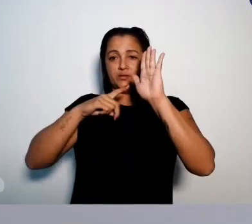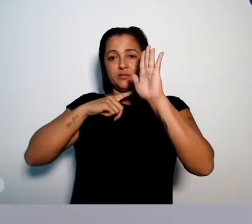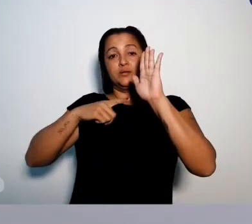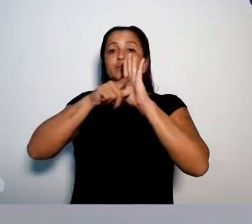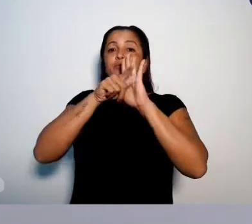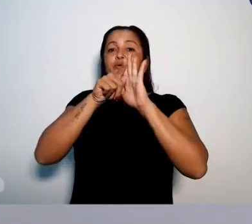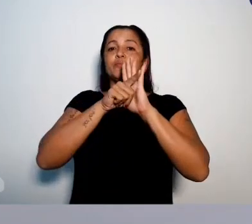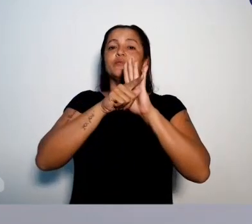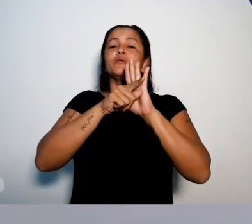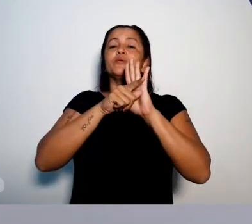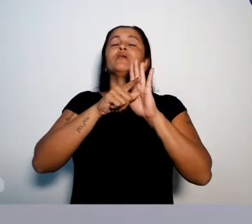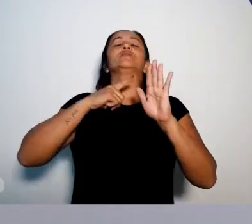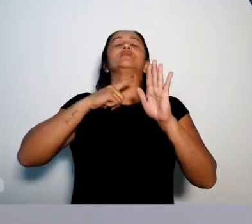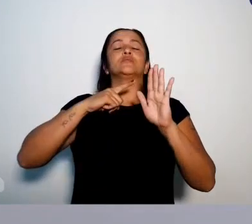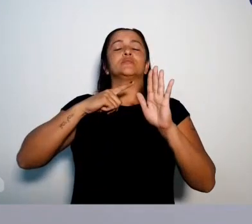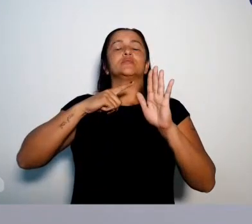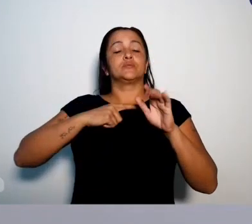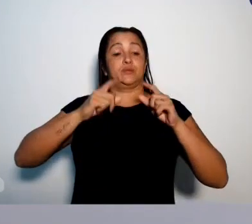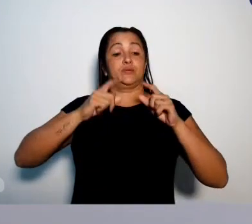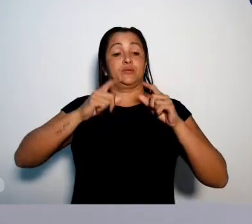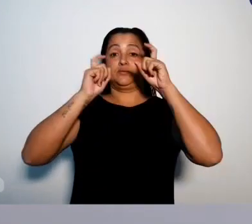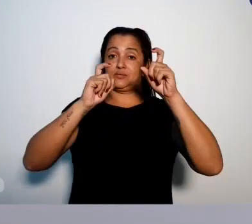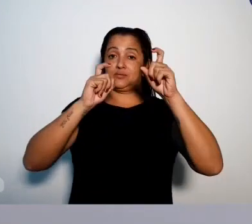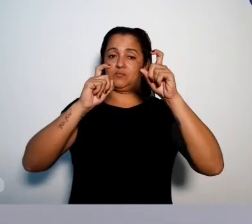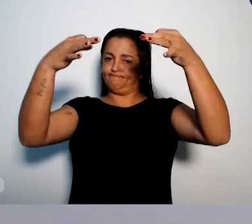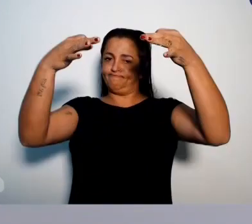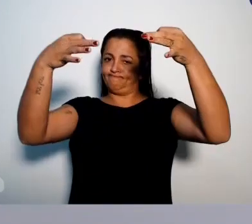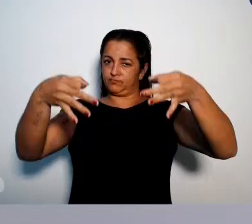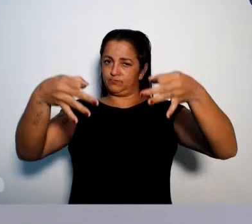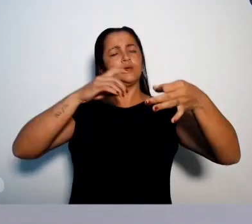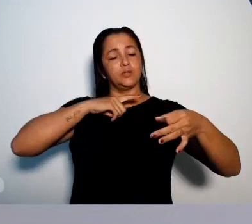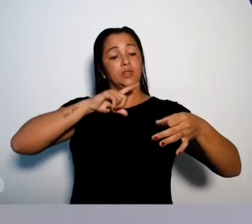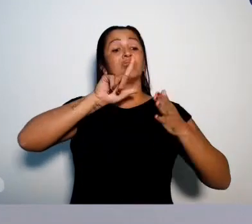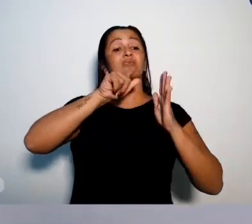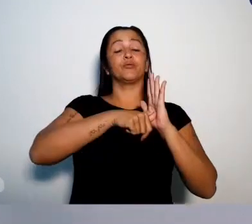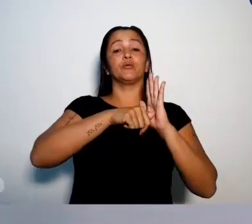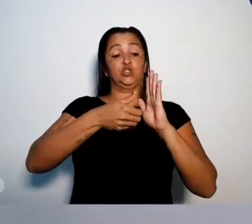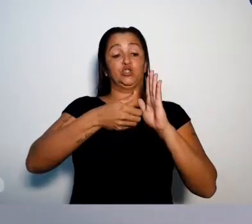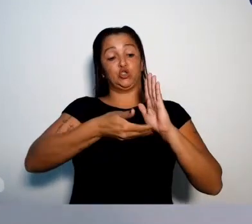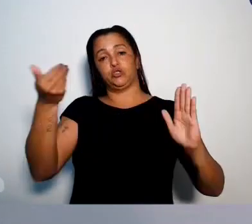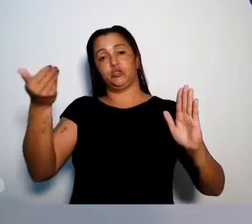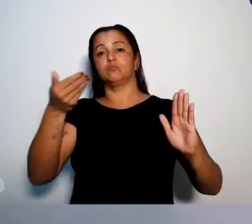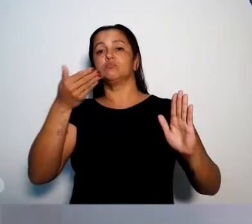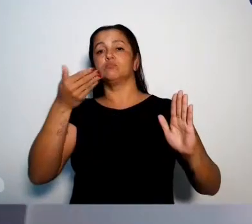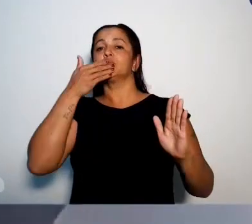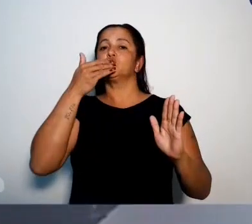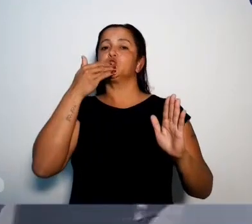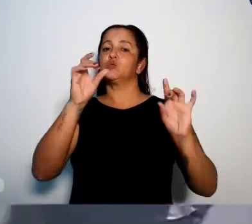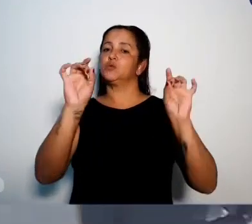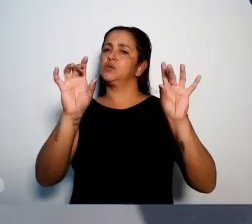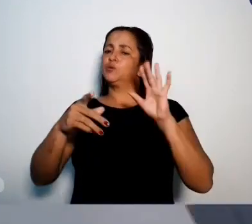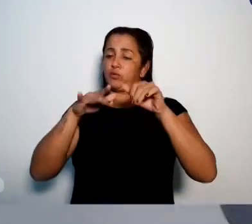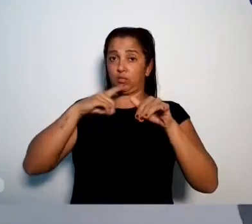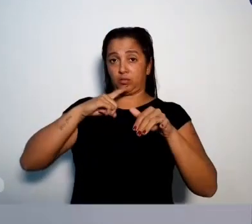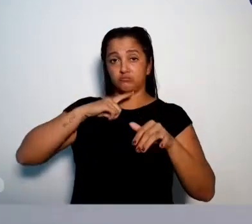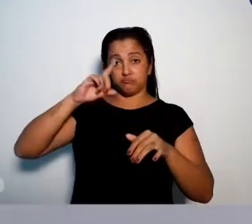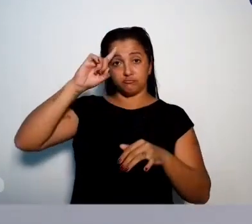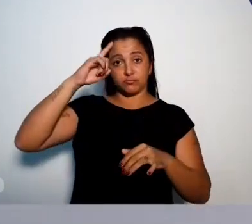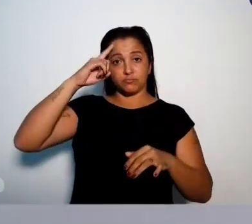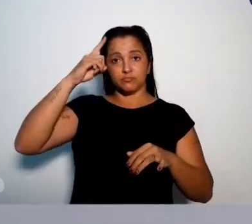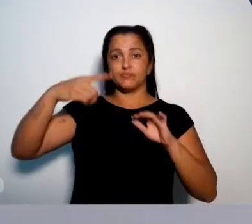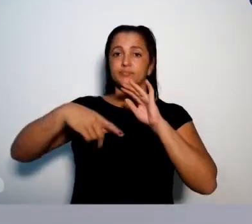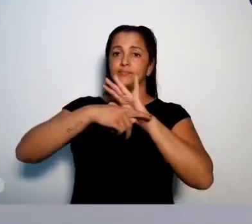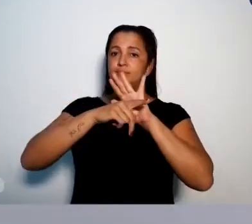após, retira o pedido de destaque, fica a dúvida ao plenário quanto à discussão